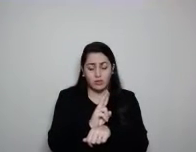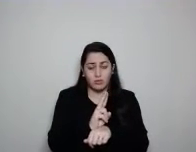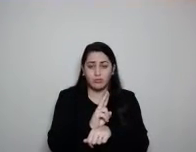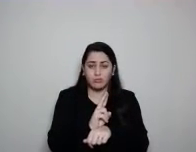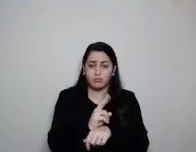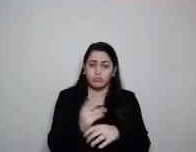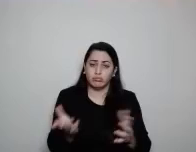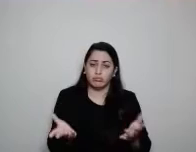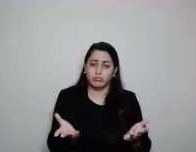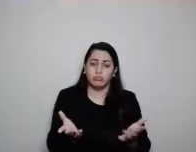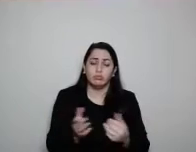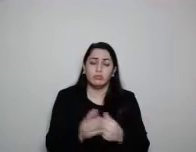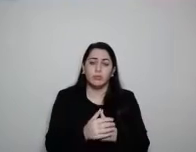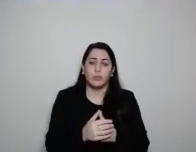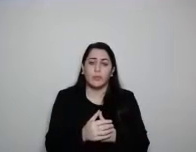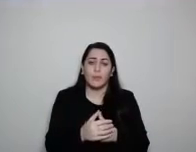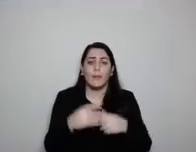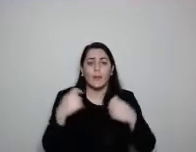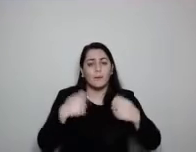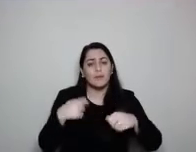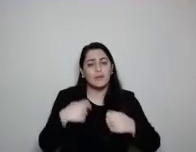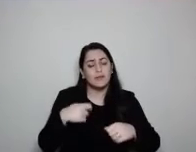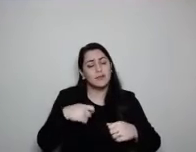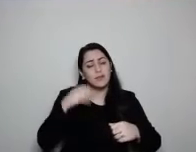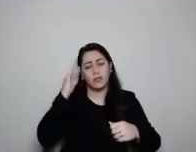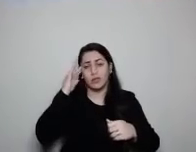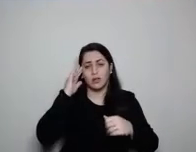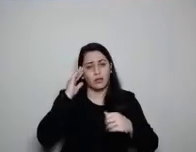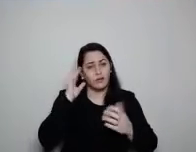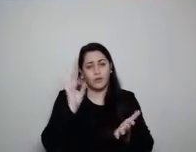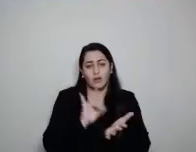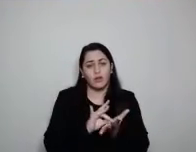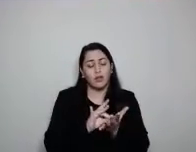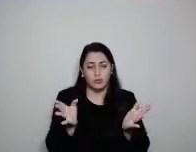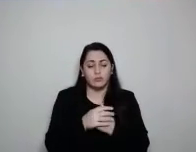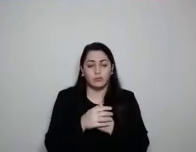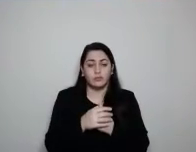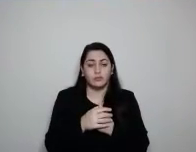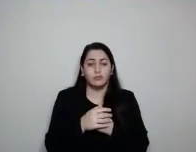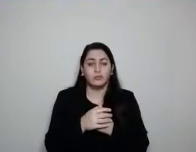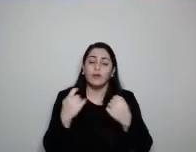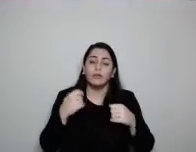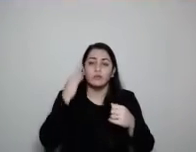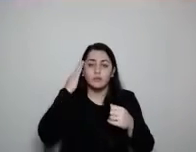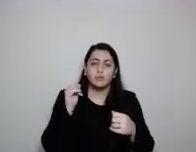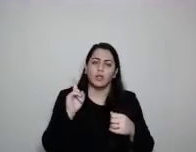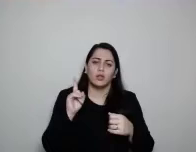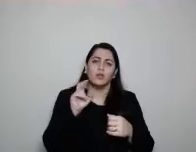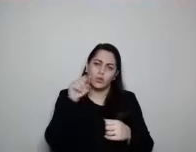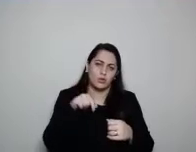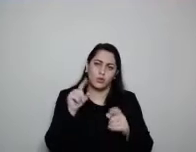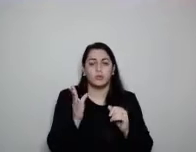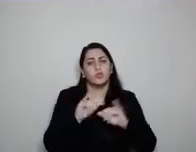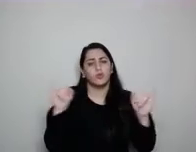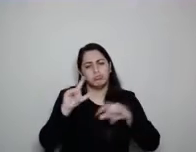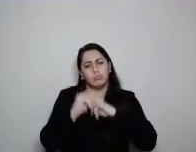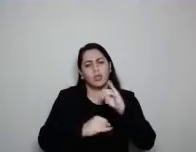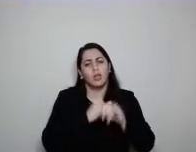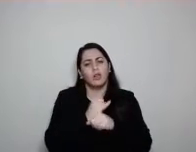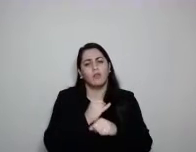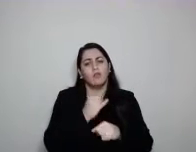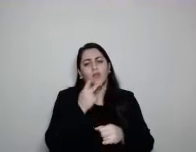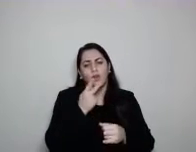E saber que não aqui no Rio Grande do Norte, não é aqui no Rio Grande do Norte, mas o que se tem notícia pela mídia é de verdadeiros